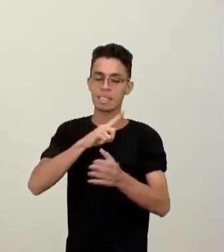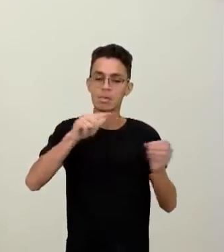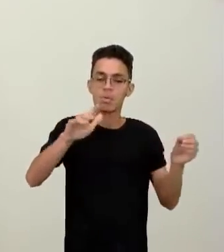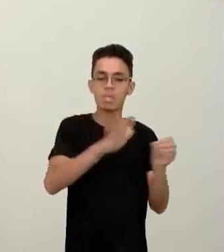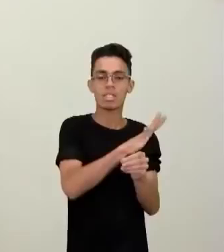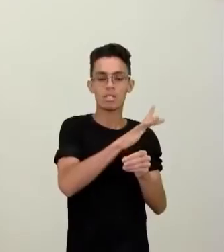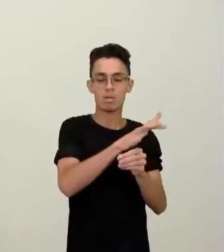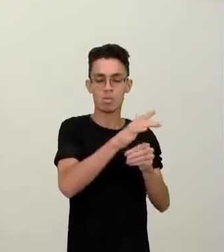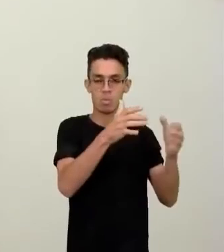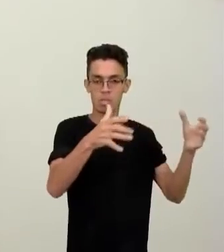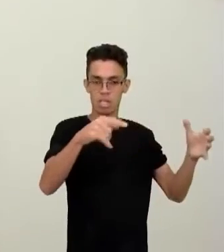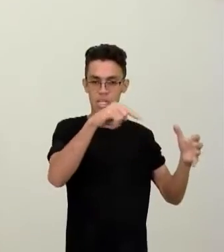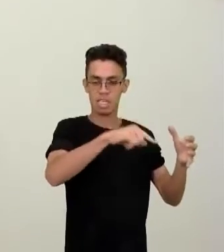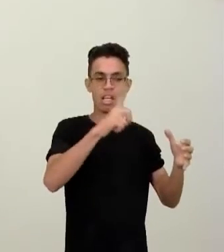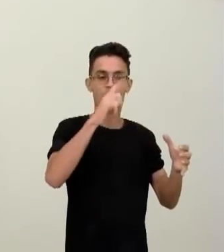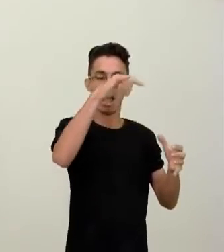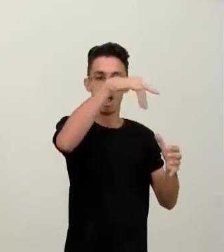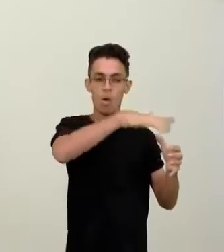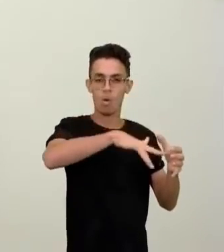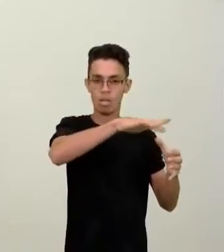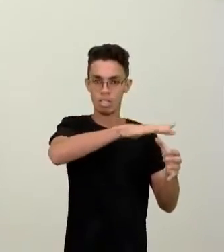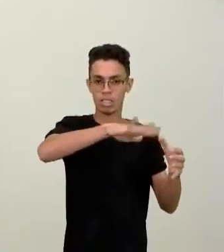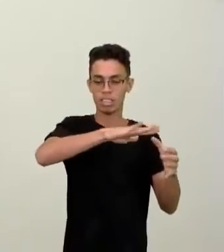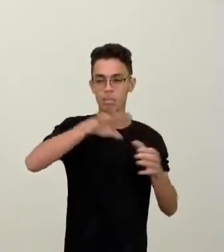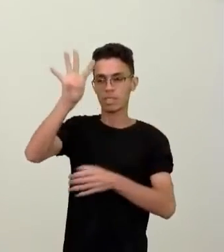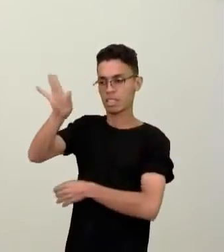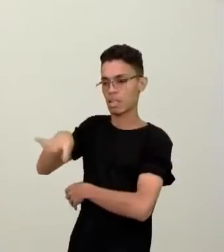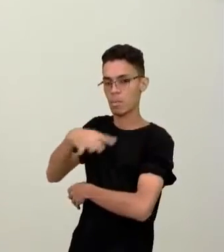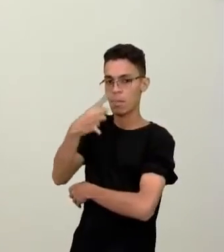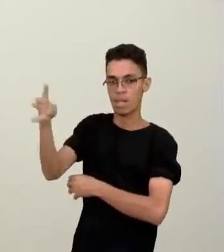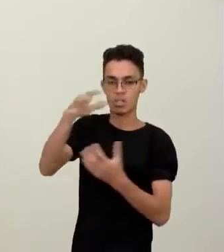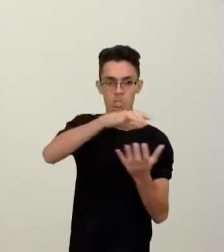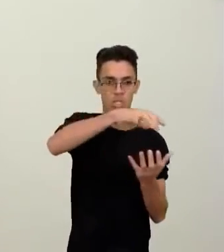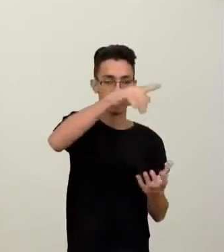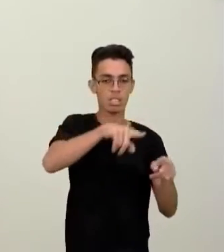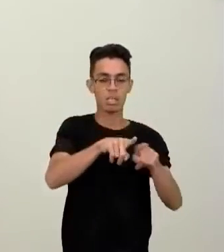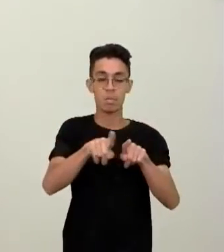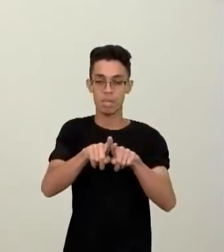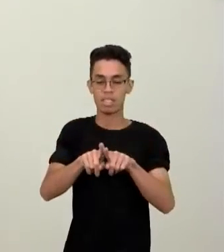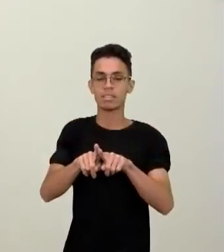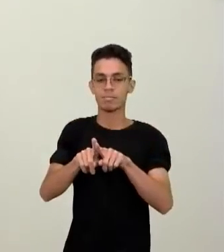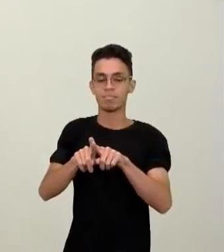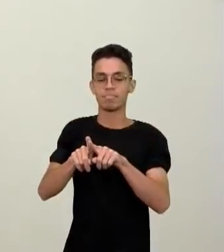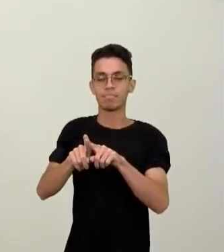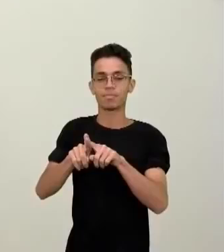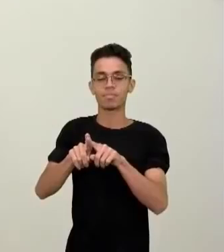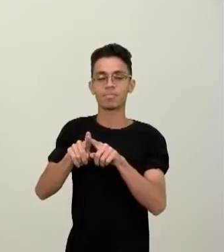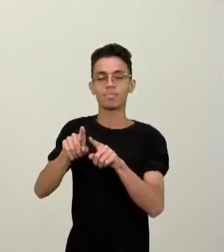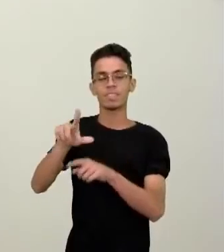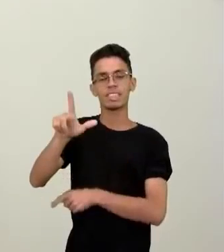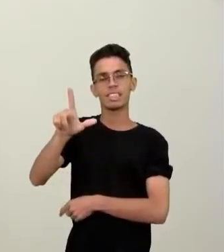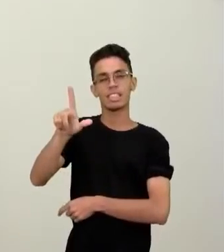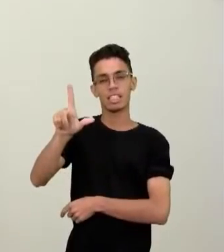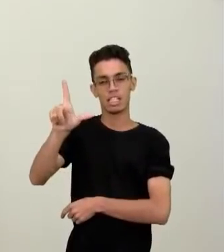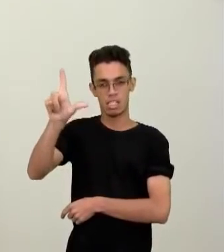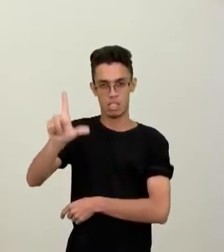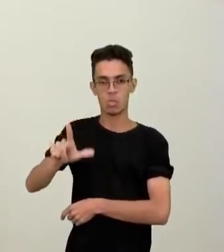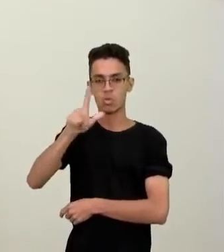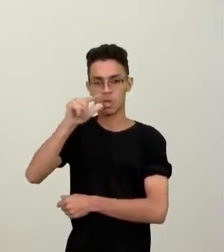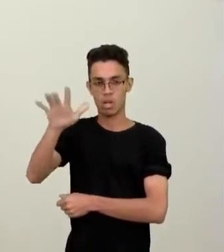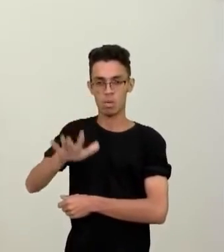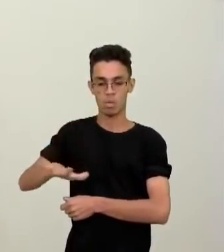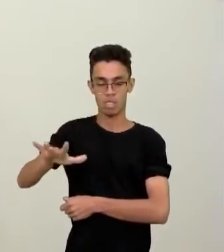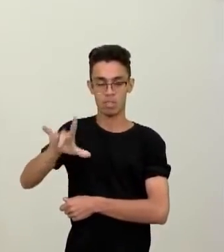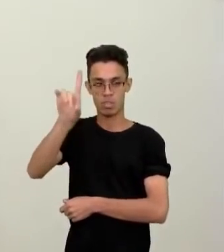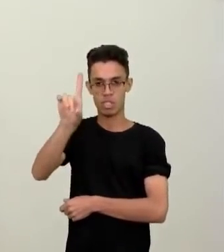tanque? Monte a tabelinha de baldes e litros, veja se é direta ou inversa. Se for direta, faz direto aí a regra de